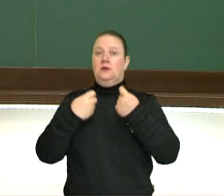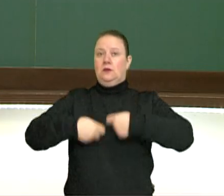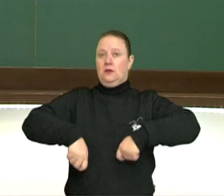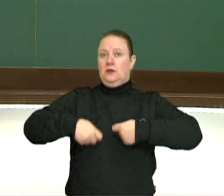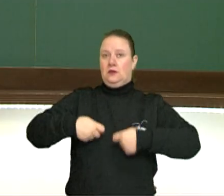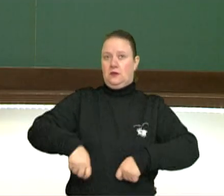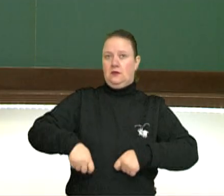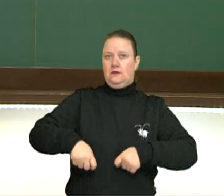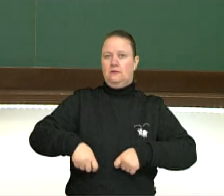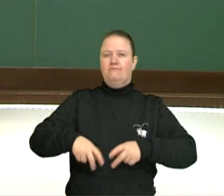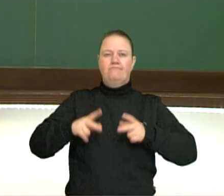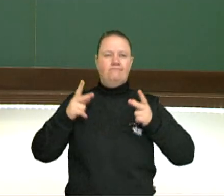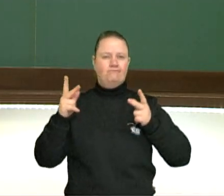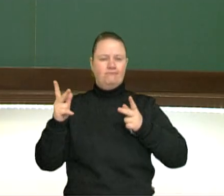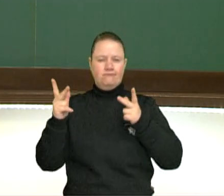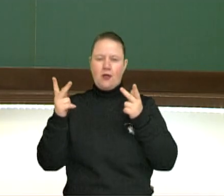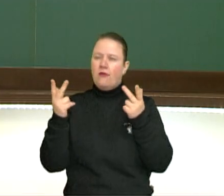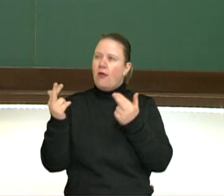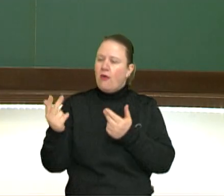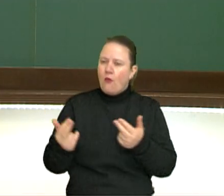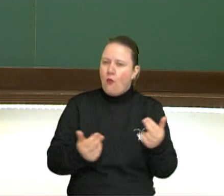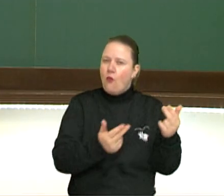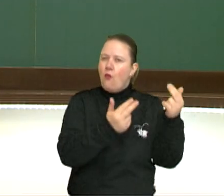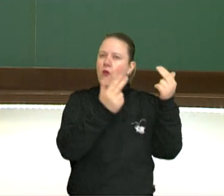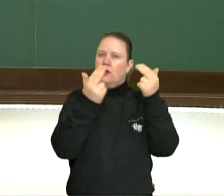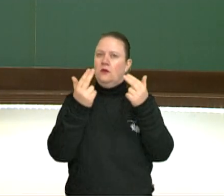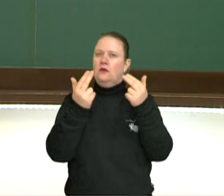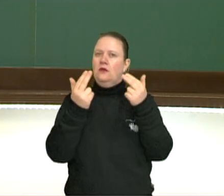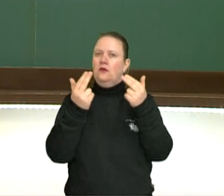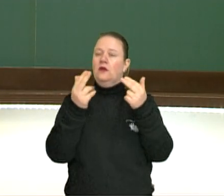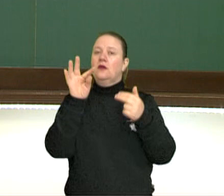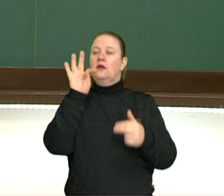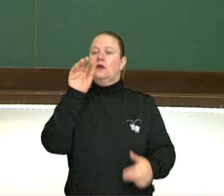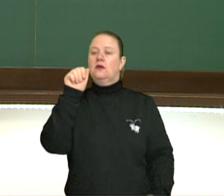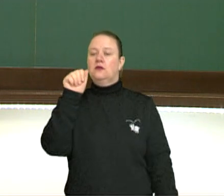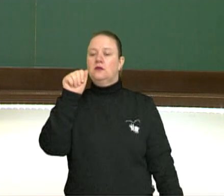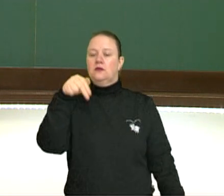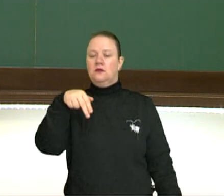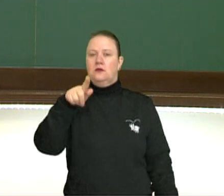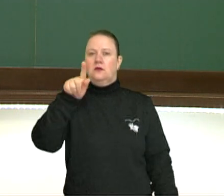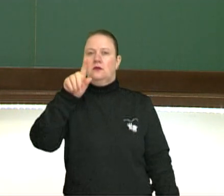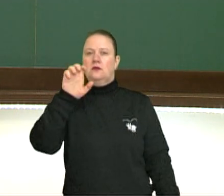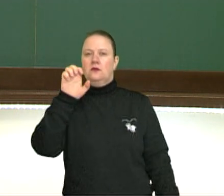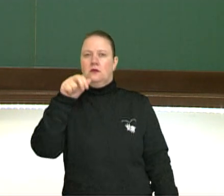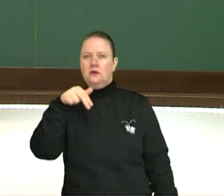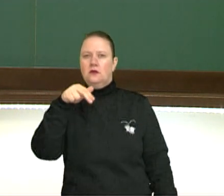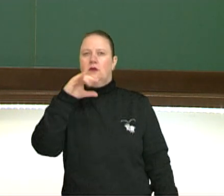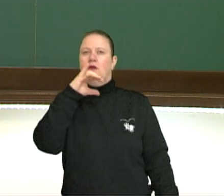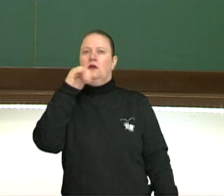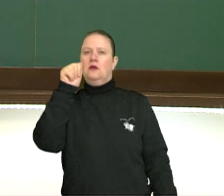esse alinhamento. O que seria esse alinhamento? A famosa tangencial. Então ela está fazendo isso aqui, ó,